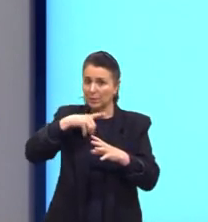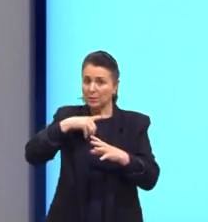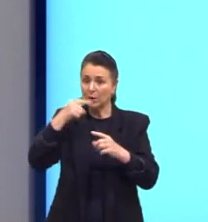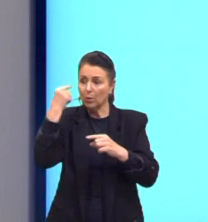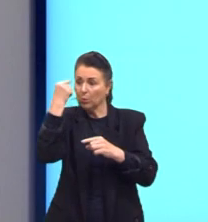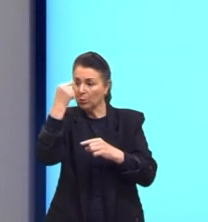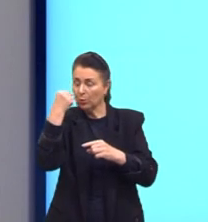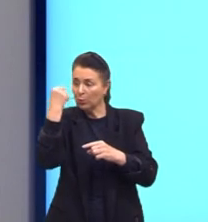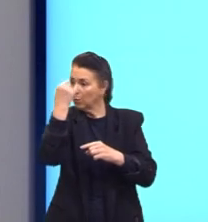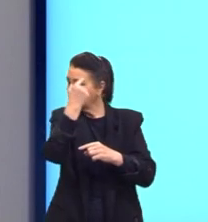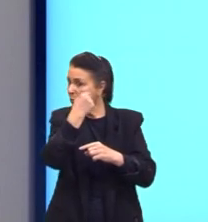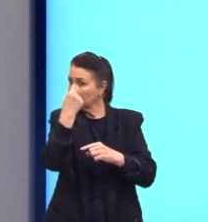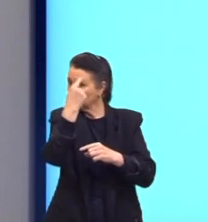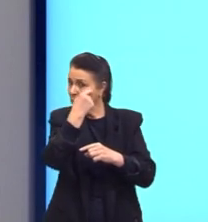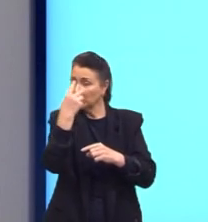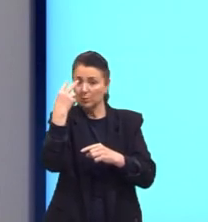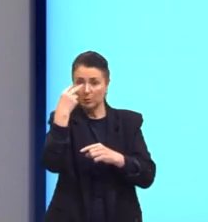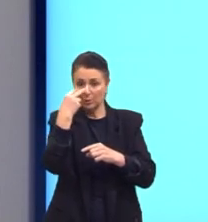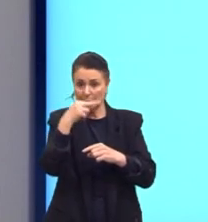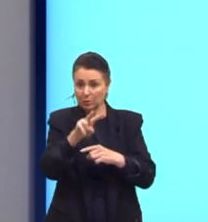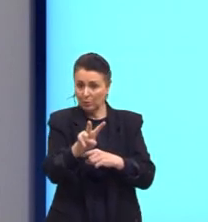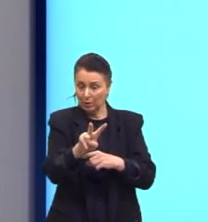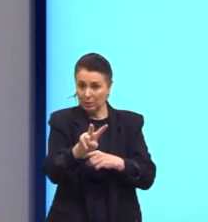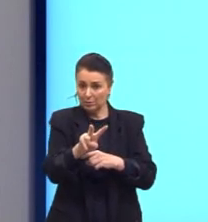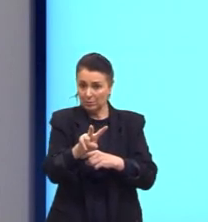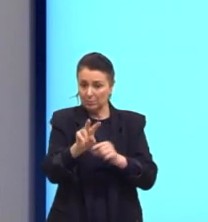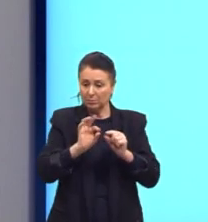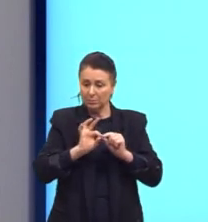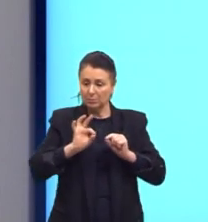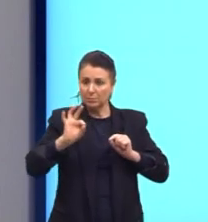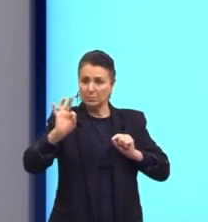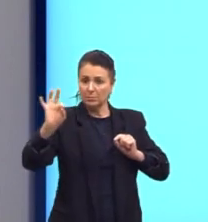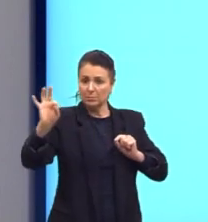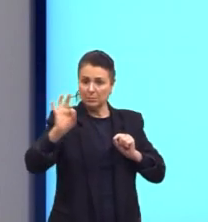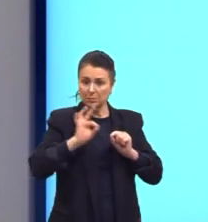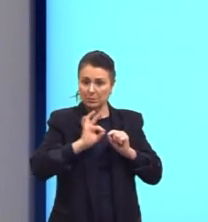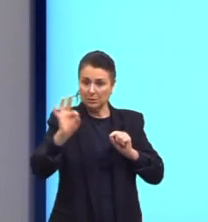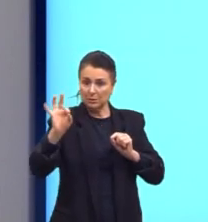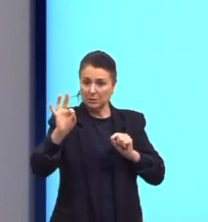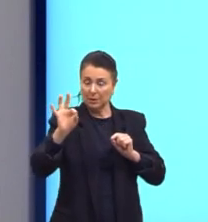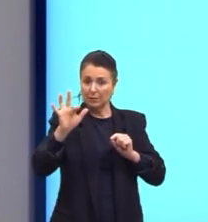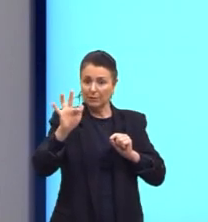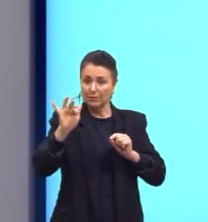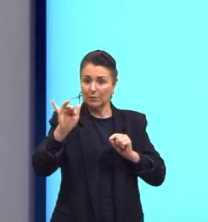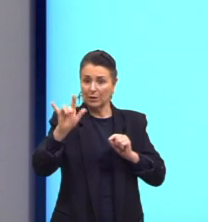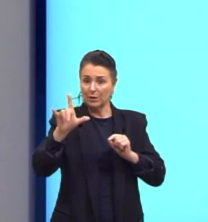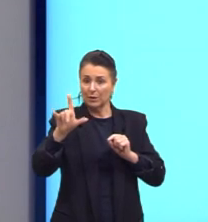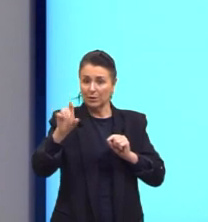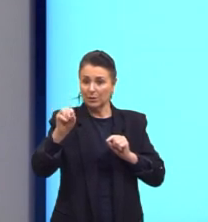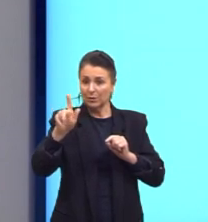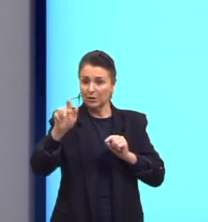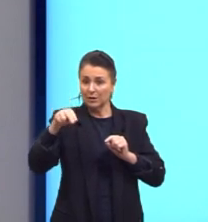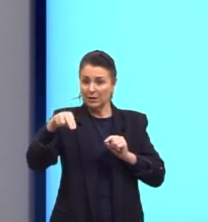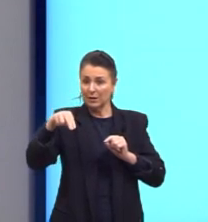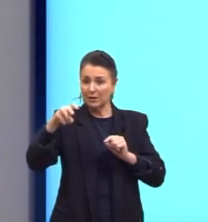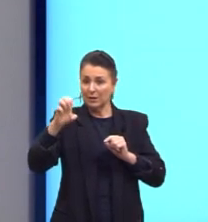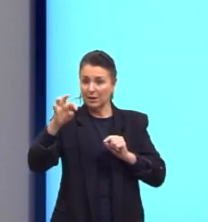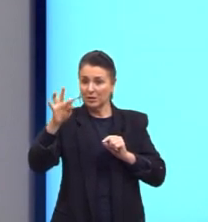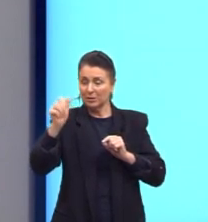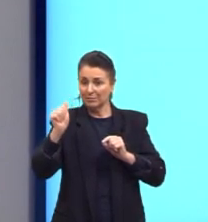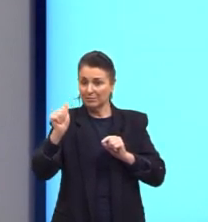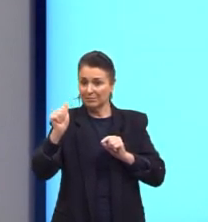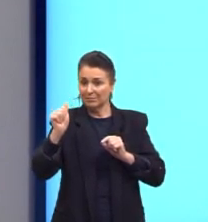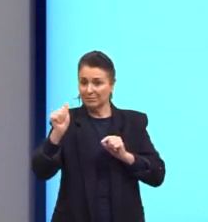humanos apesar da distância filogenética Olha como Enem a fofo às vezes né ele